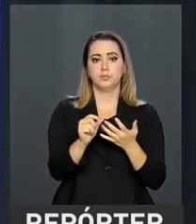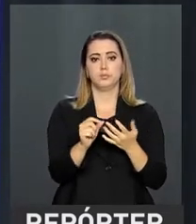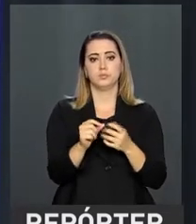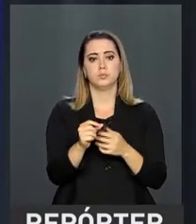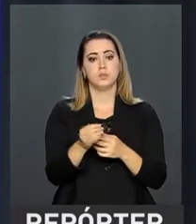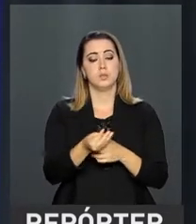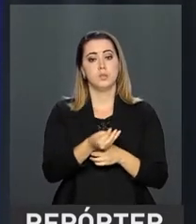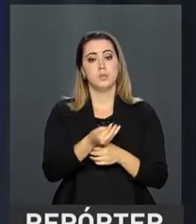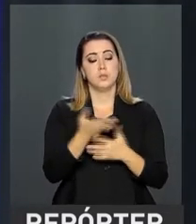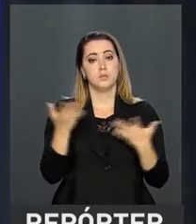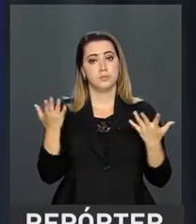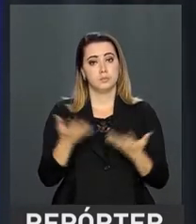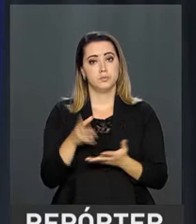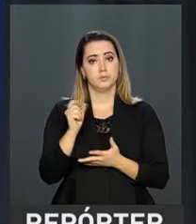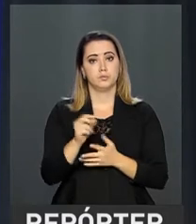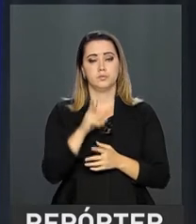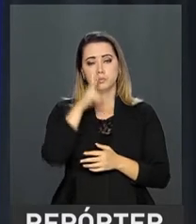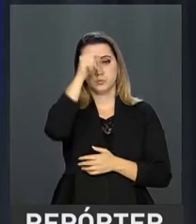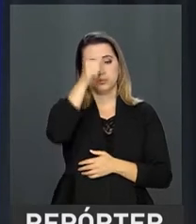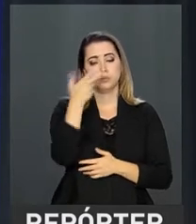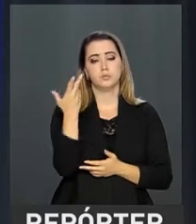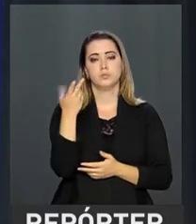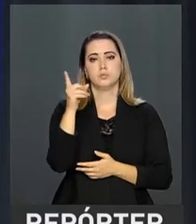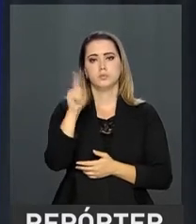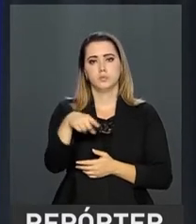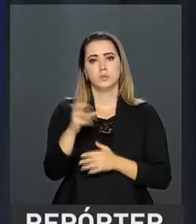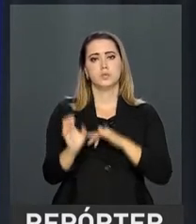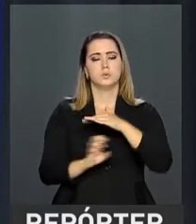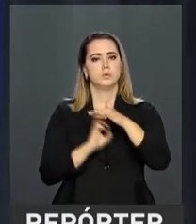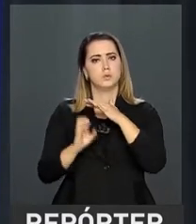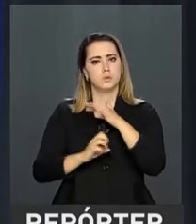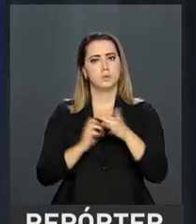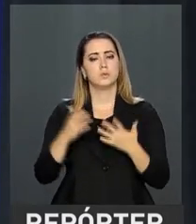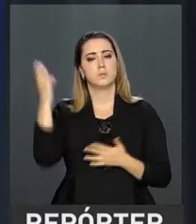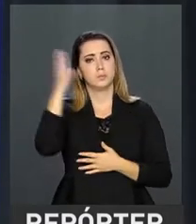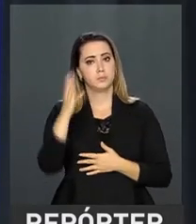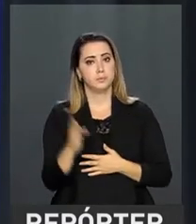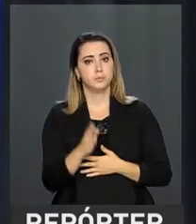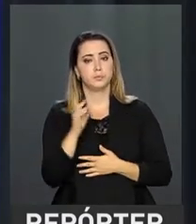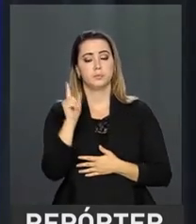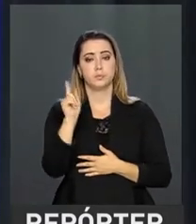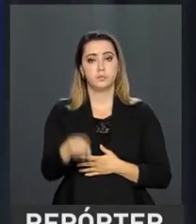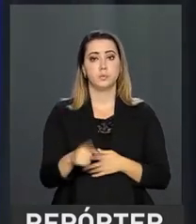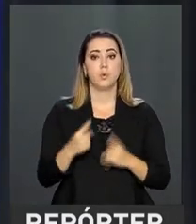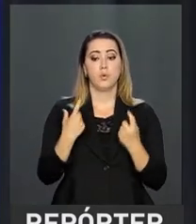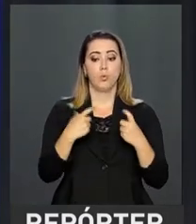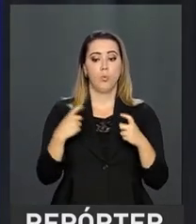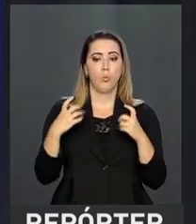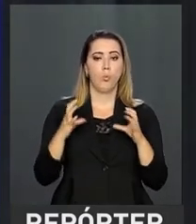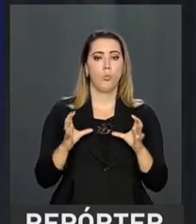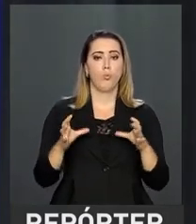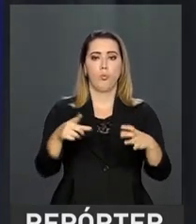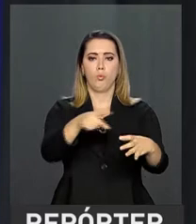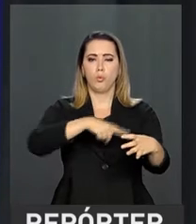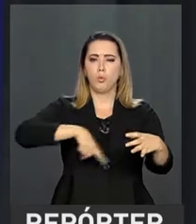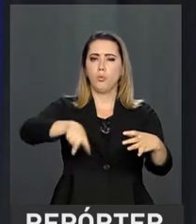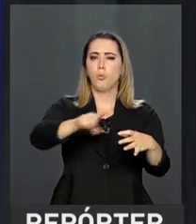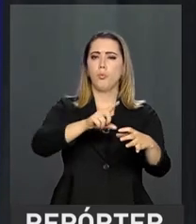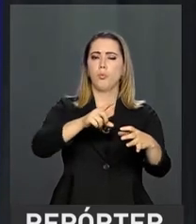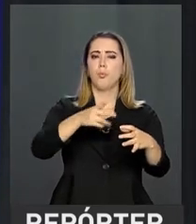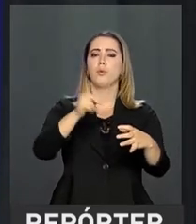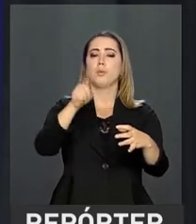vitalidade a força do empreendedorismo brasileiro em um setor que é